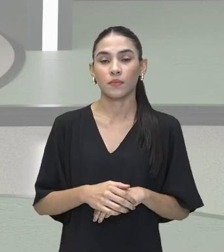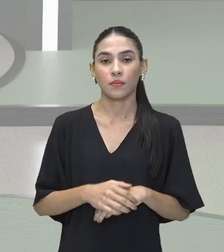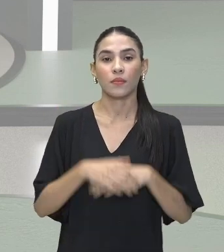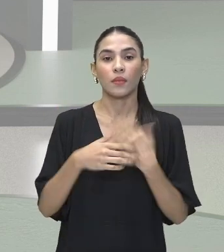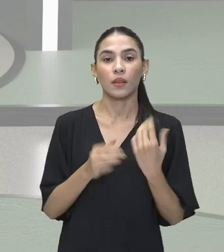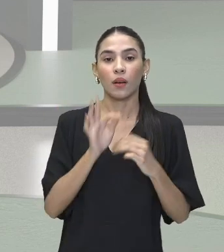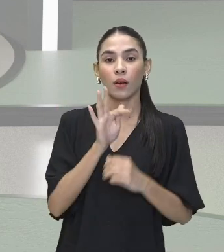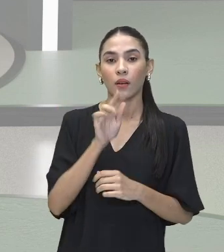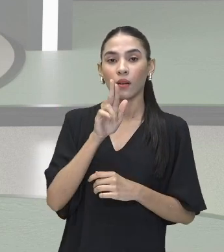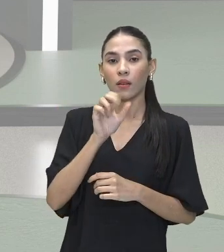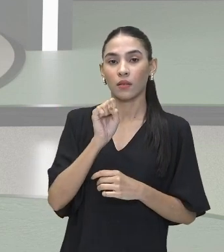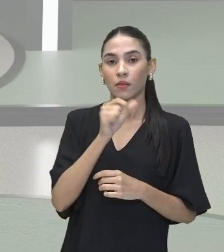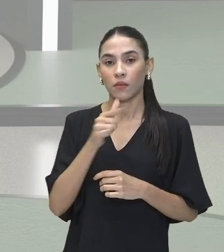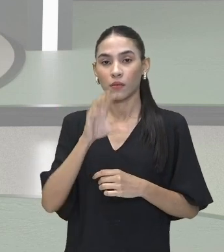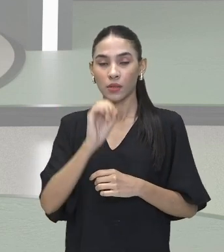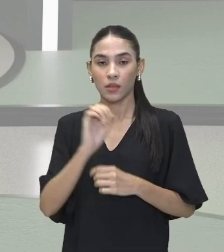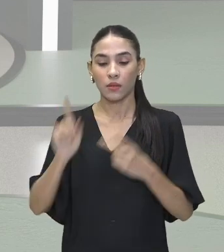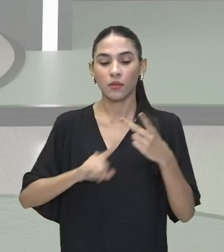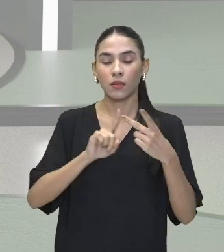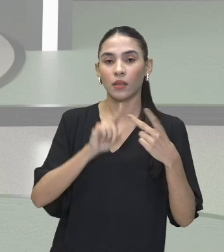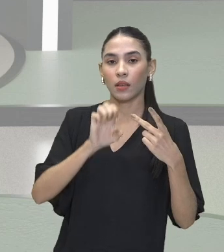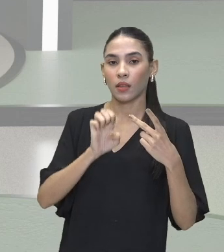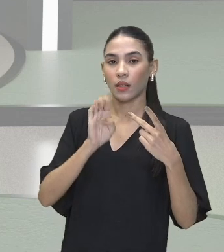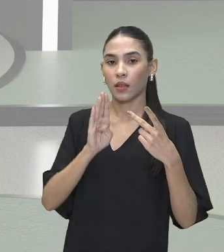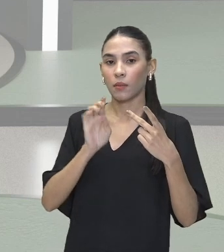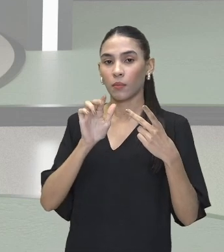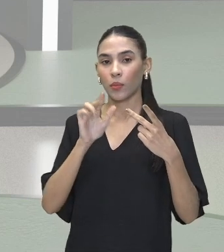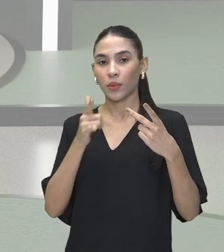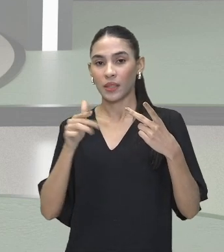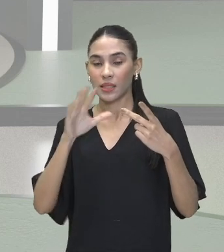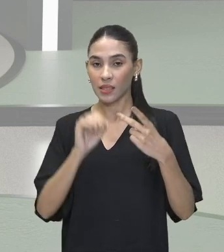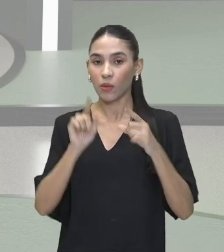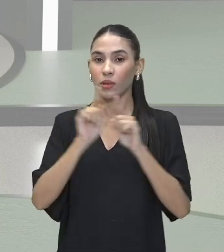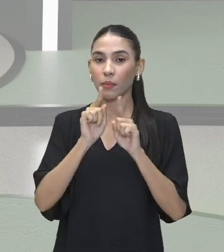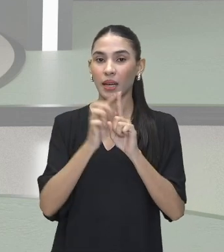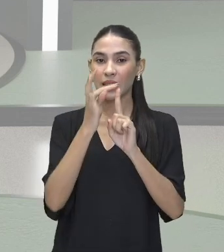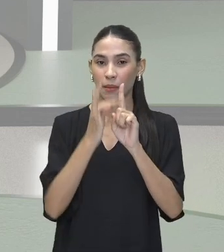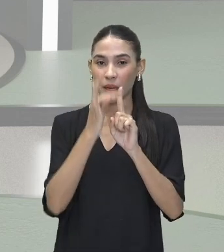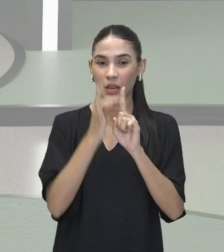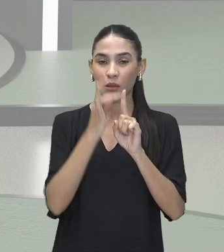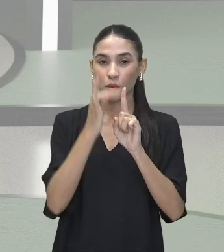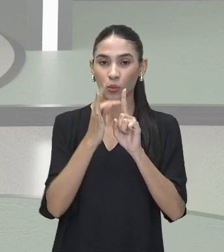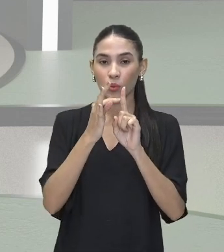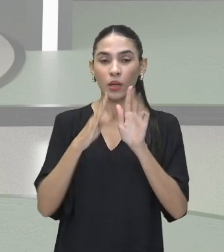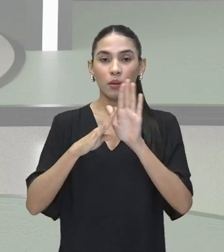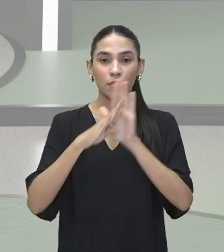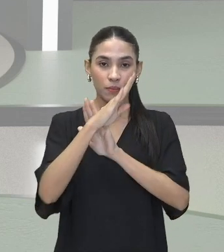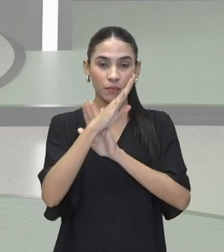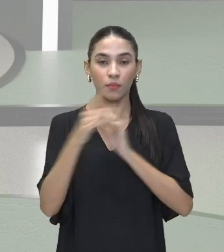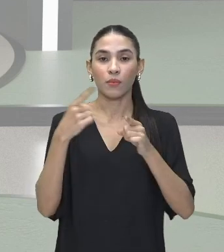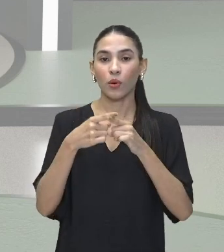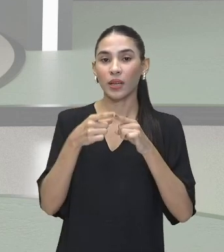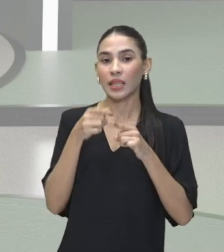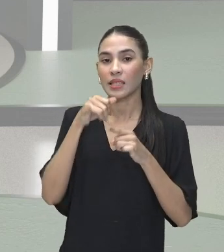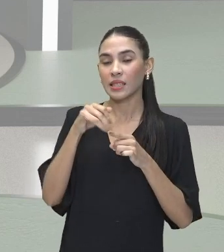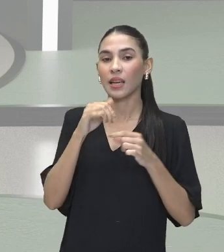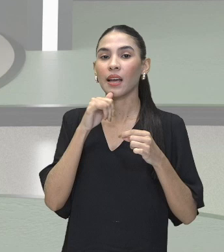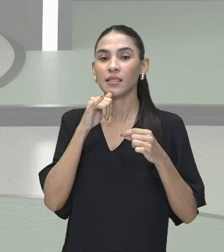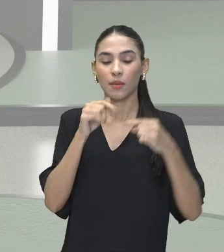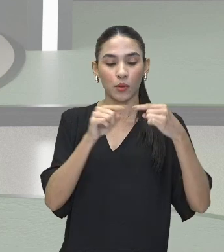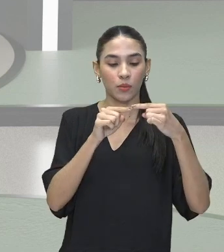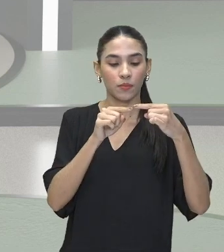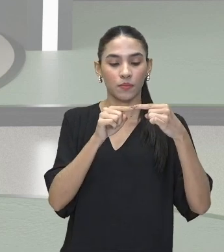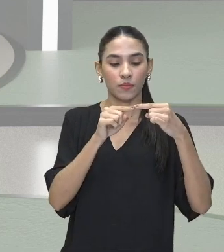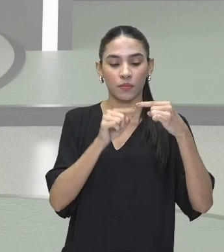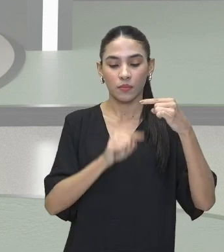fusão quanto o ponto de ebulição, eles também aumentam. Por quê? Porque quanto maior o anel,